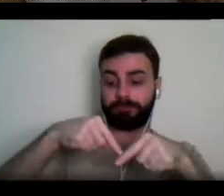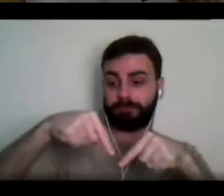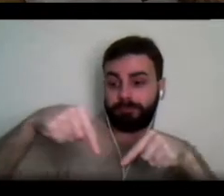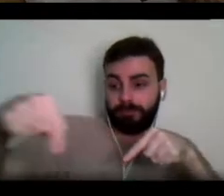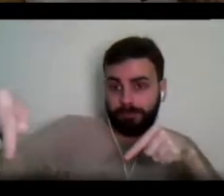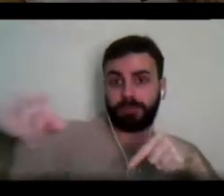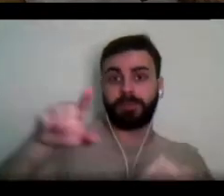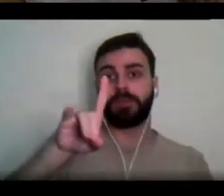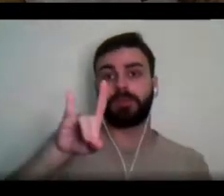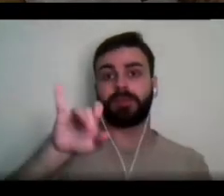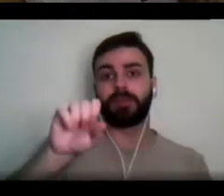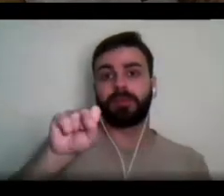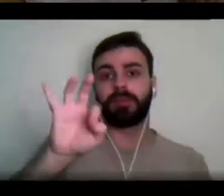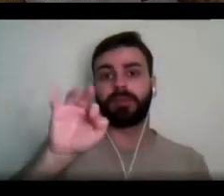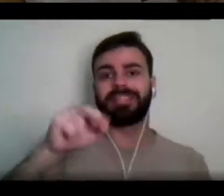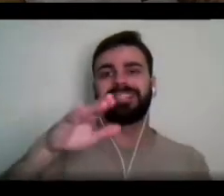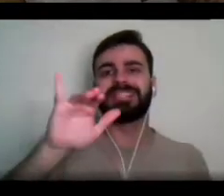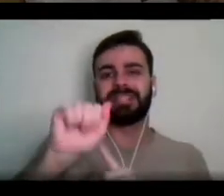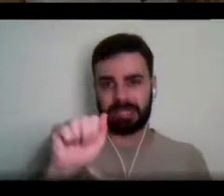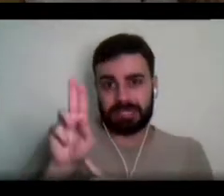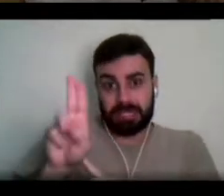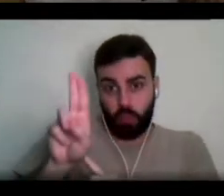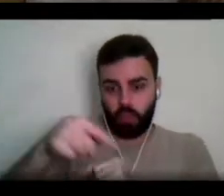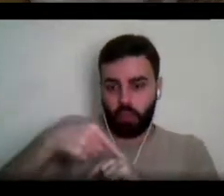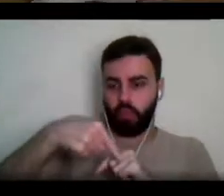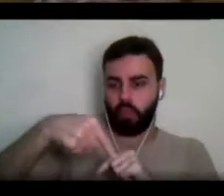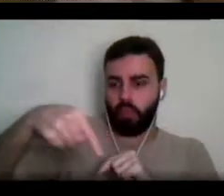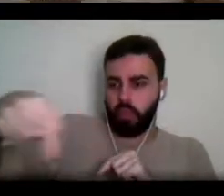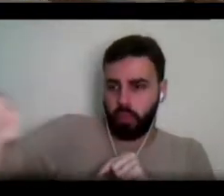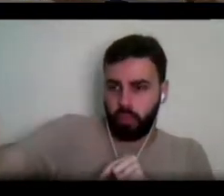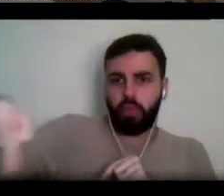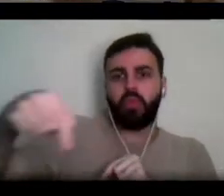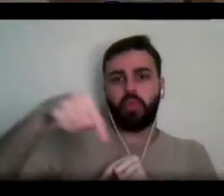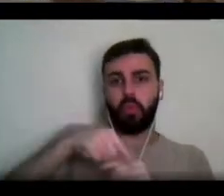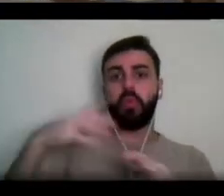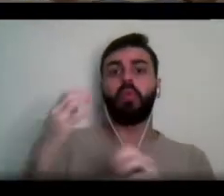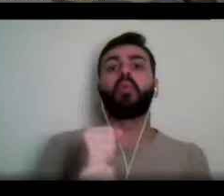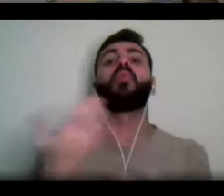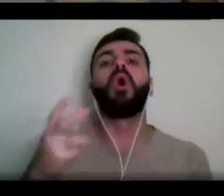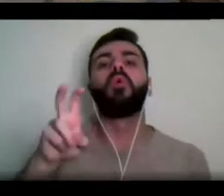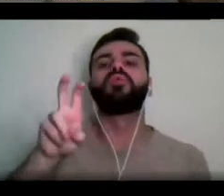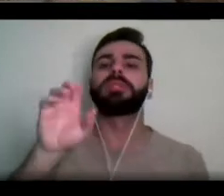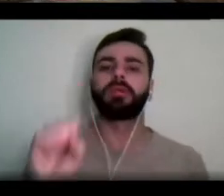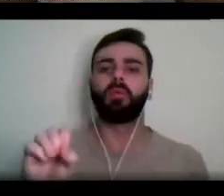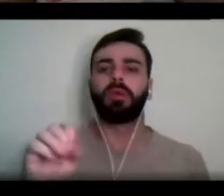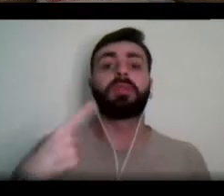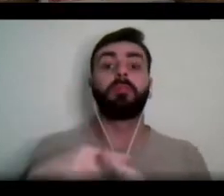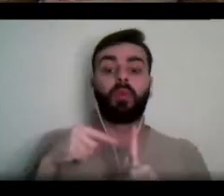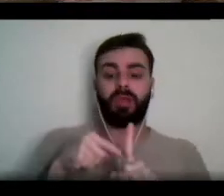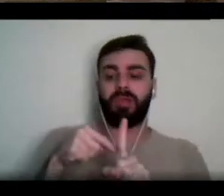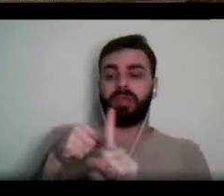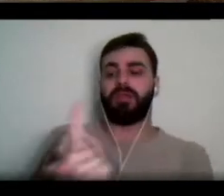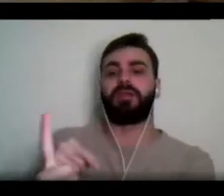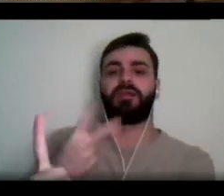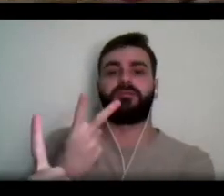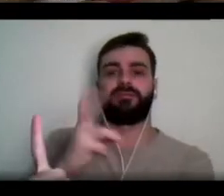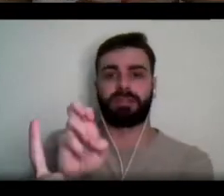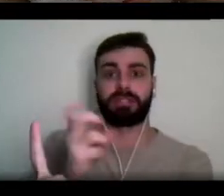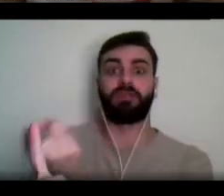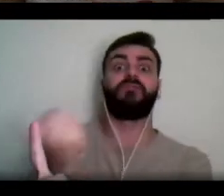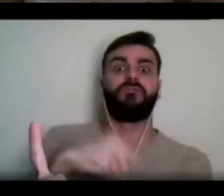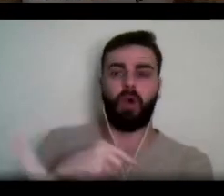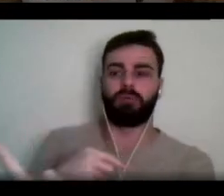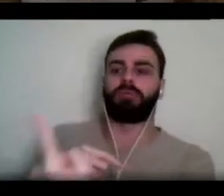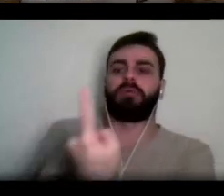pelo tempo total. O percurso total, né, a distância total que ela percorreu